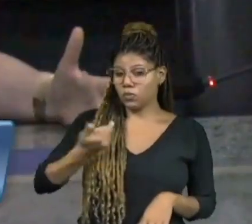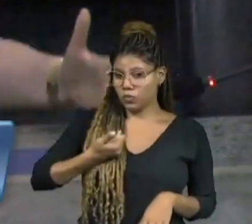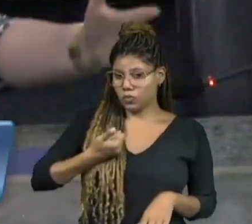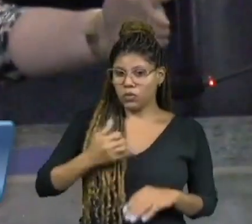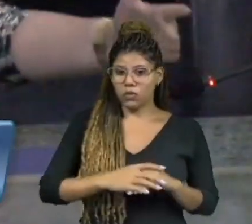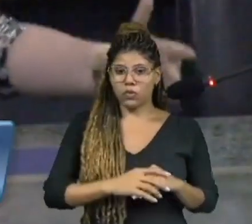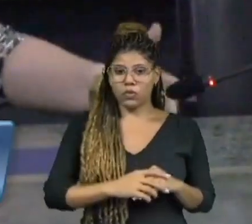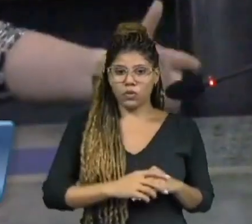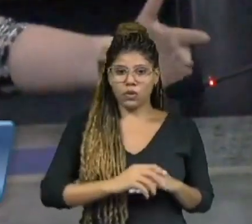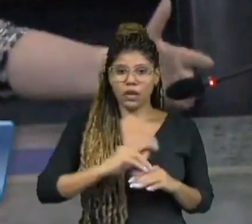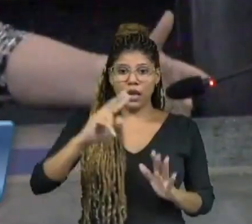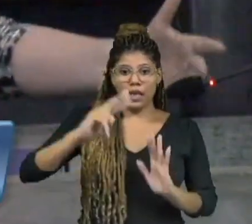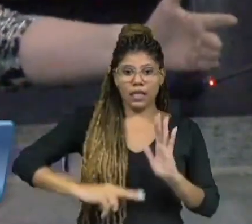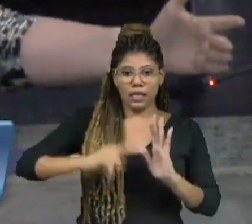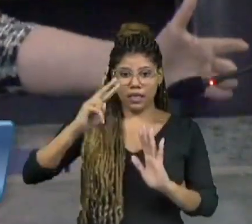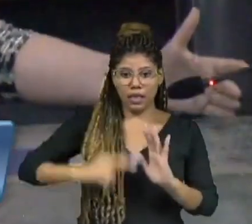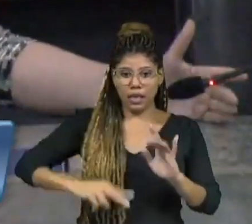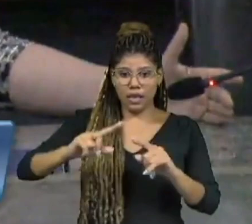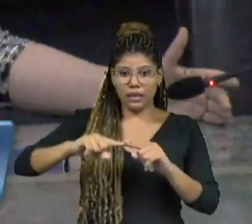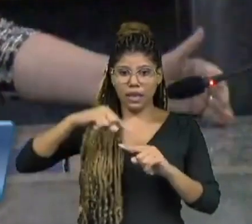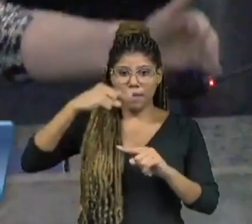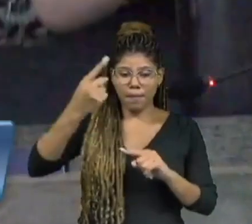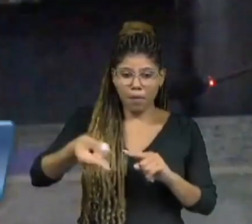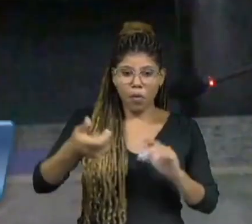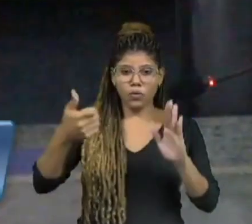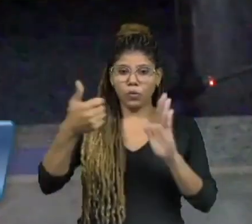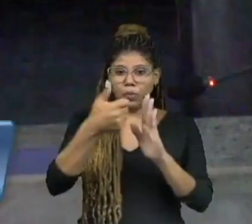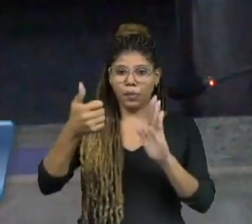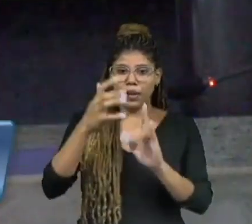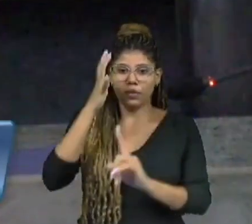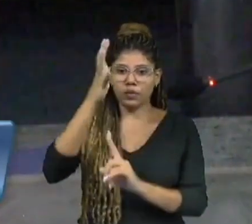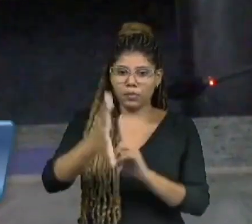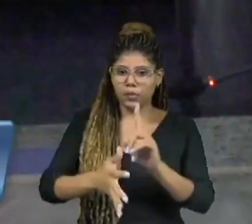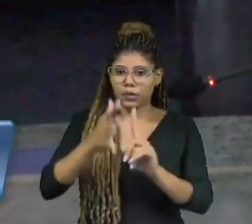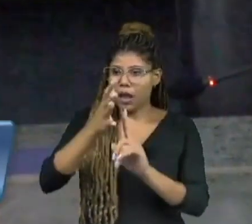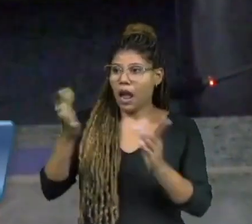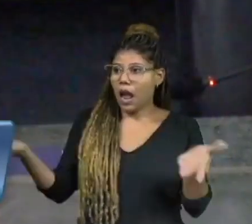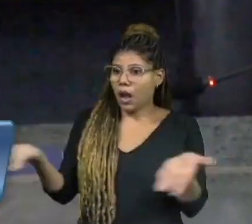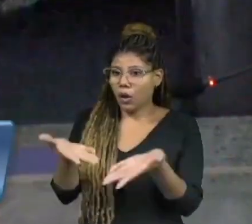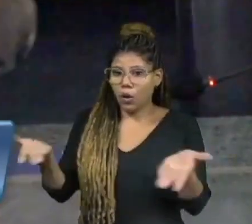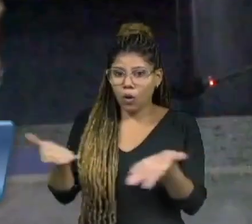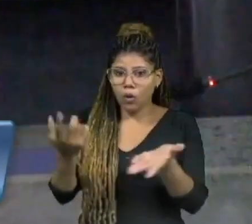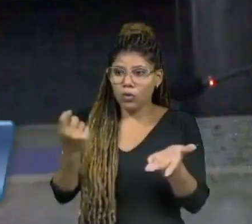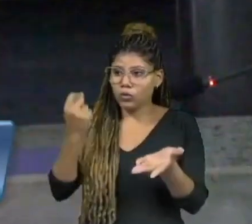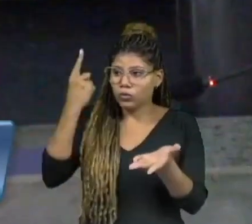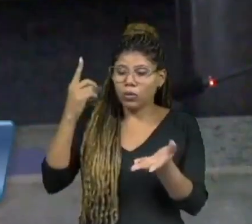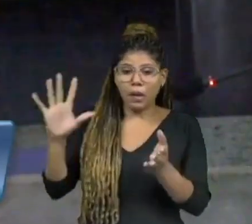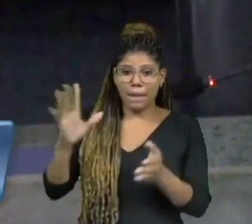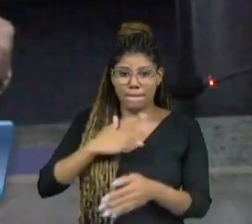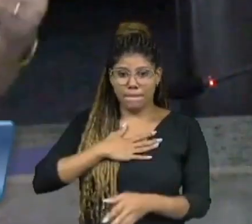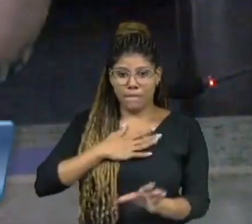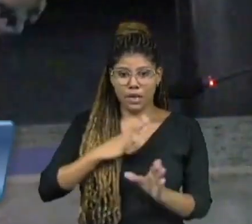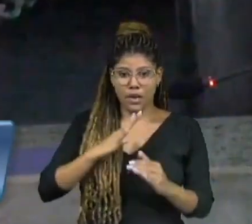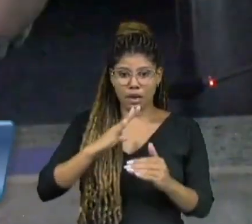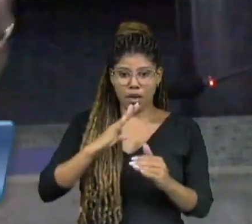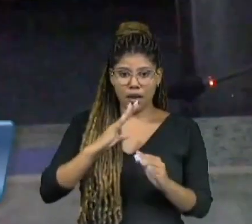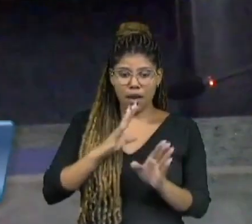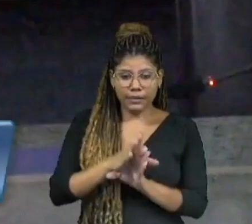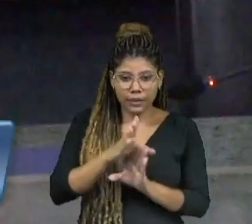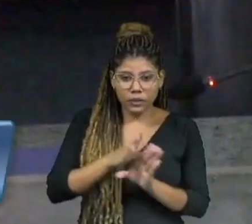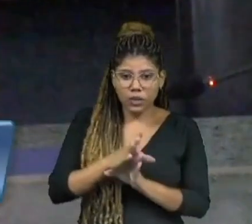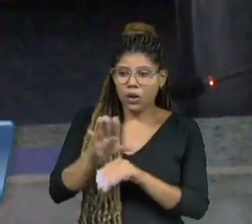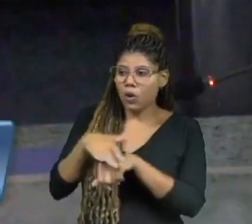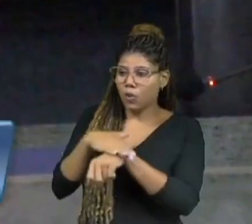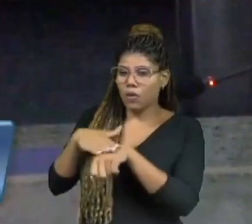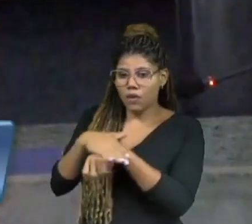também, o faria após o primeiro expediente. Foi consultado agora, foi a assessoria, a minha assessoria